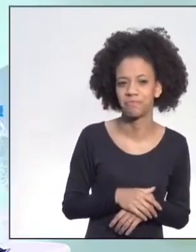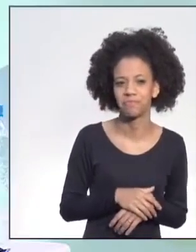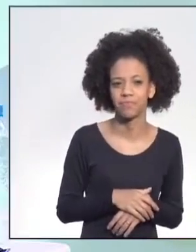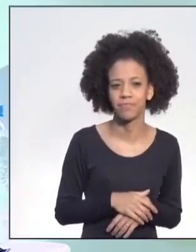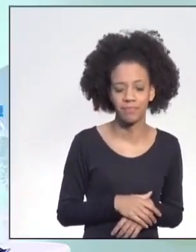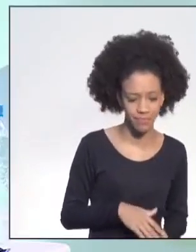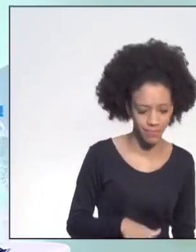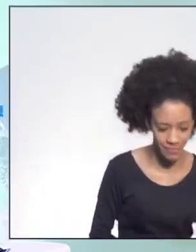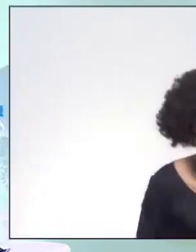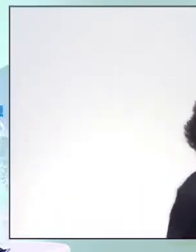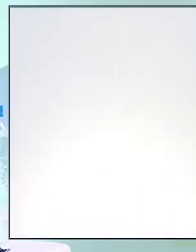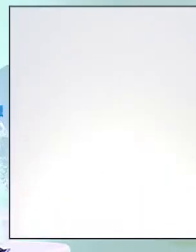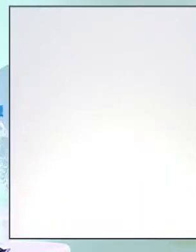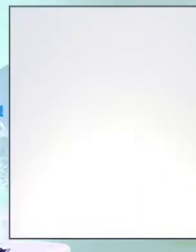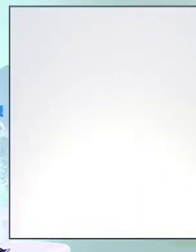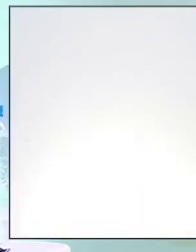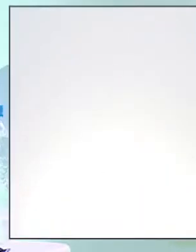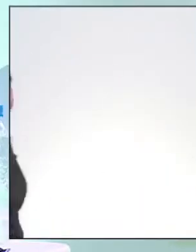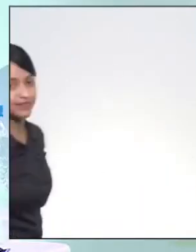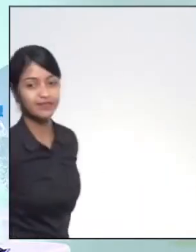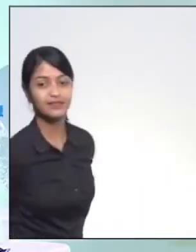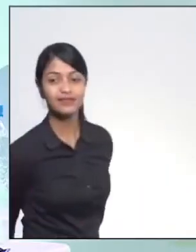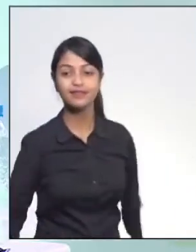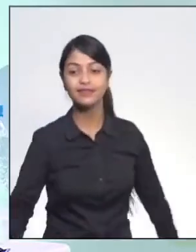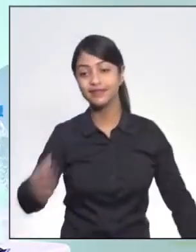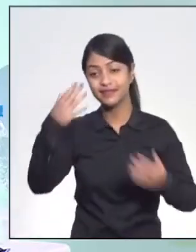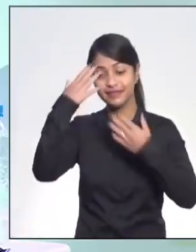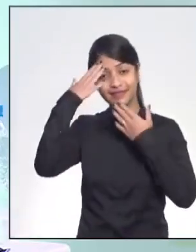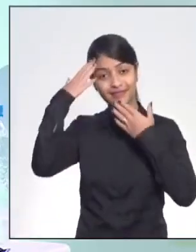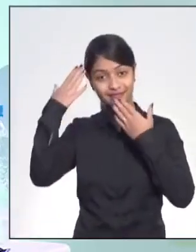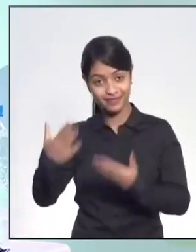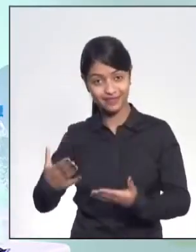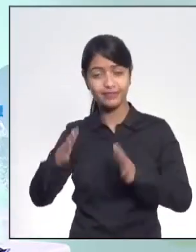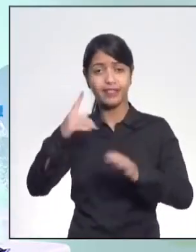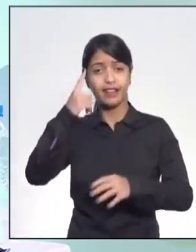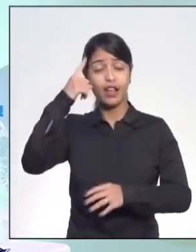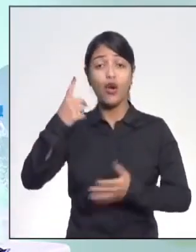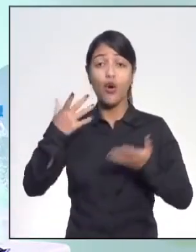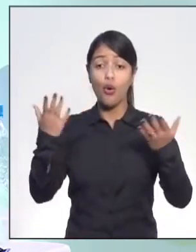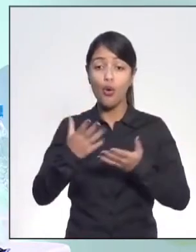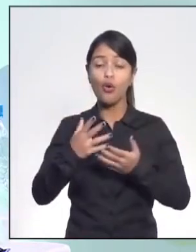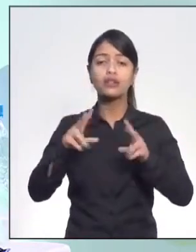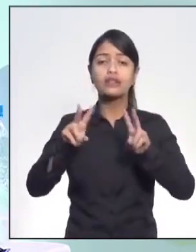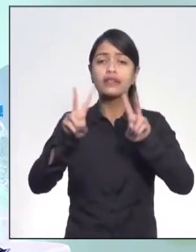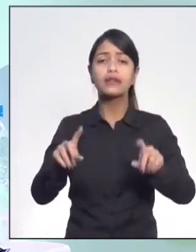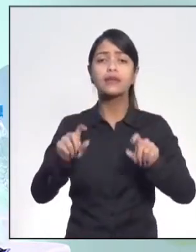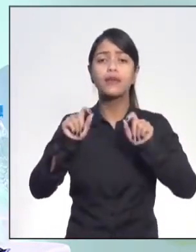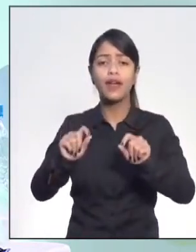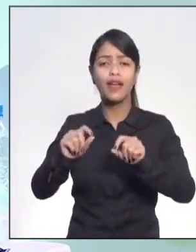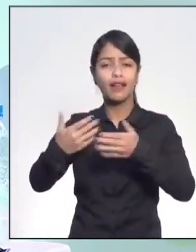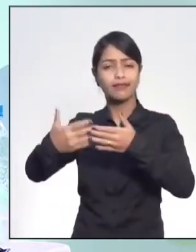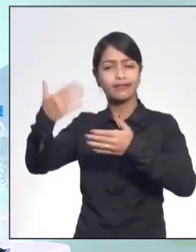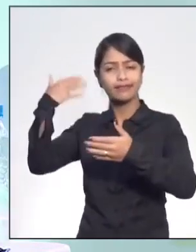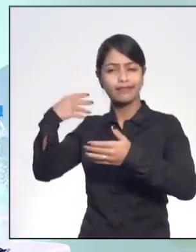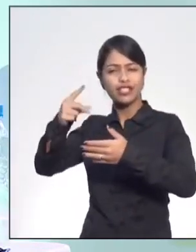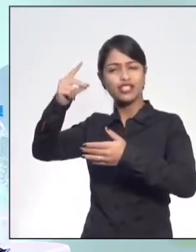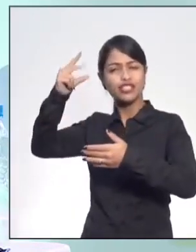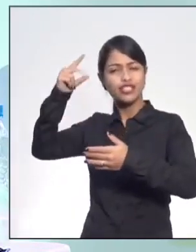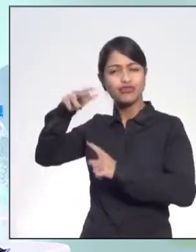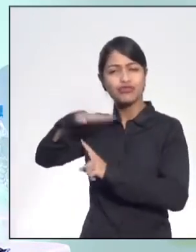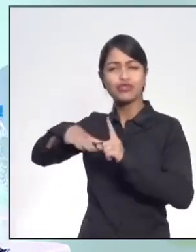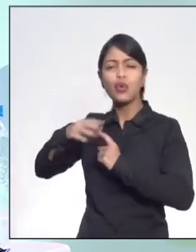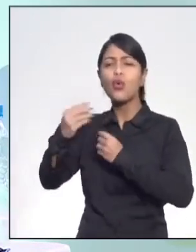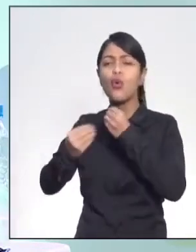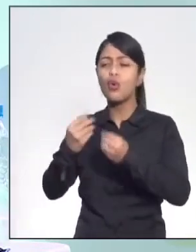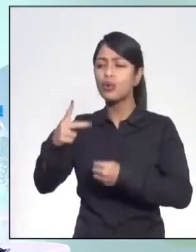professor Carlos. Então, lembrando, hoje nós falamos sobre as formas de registros nas sociedades antigas, falamos sobre os tipos